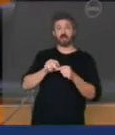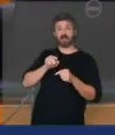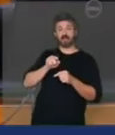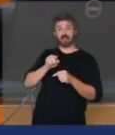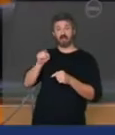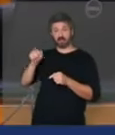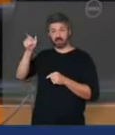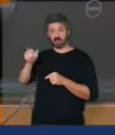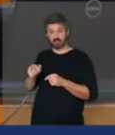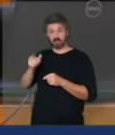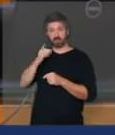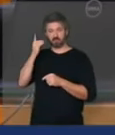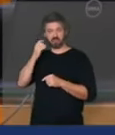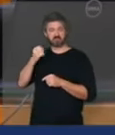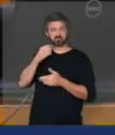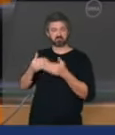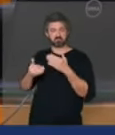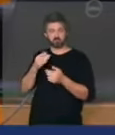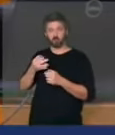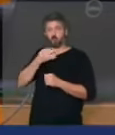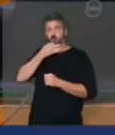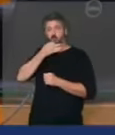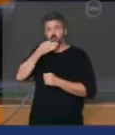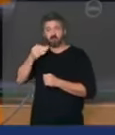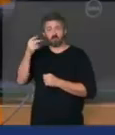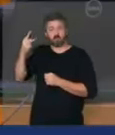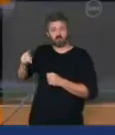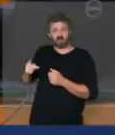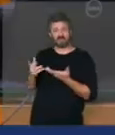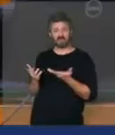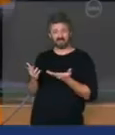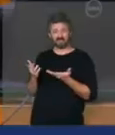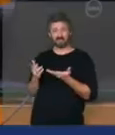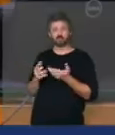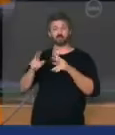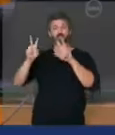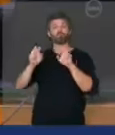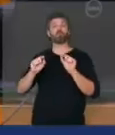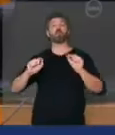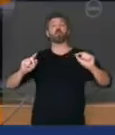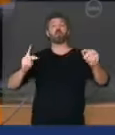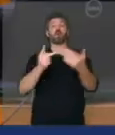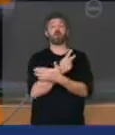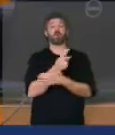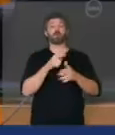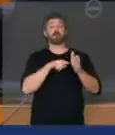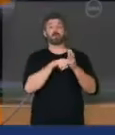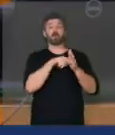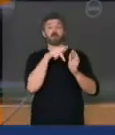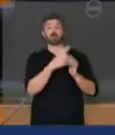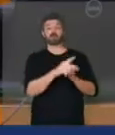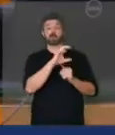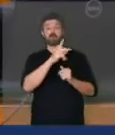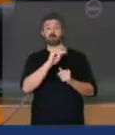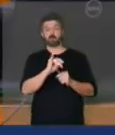e opiniões manifestadas pelo parlamentar quanto aos fatos objetos da apuração.